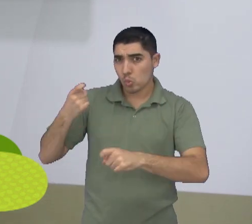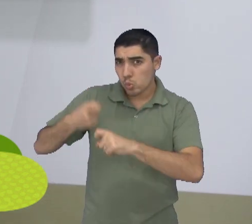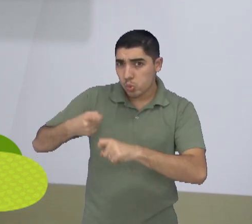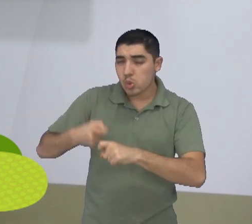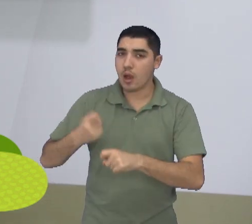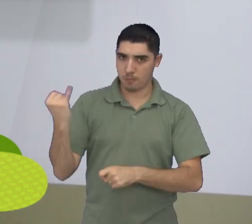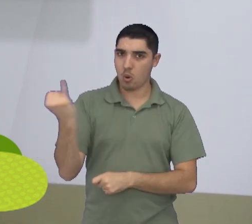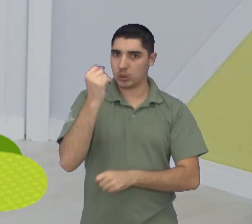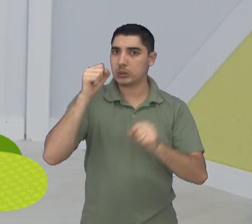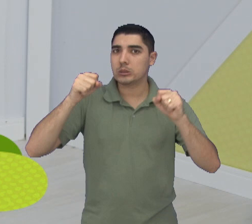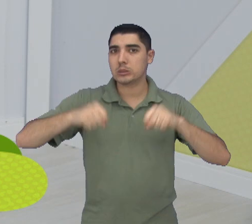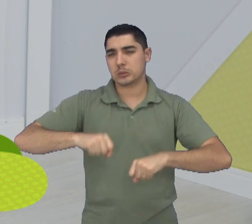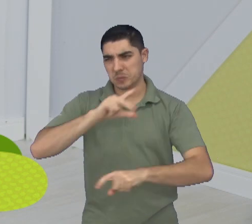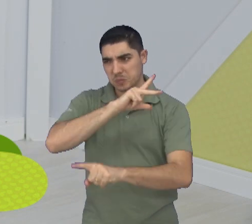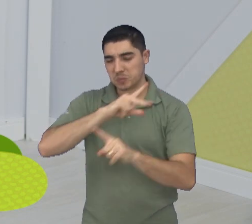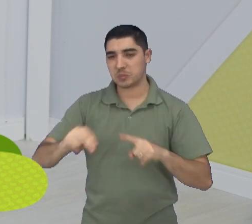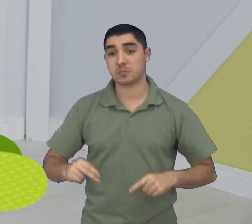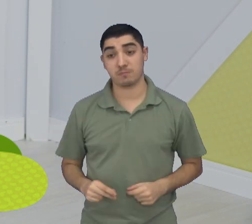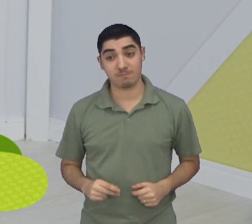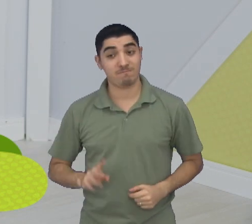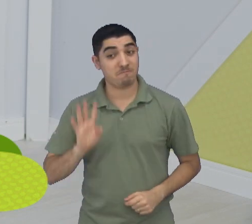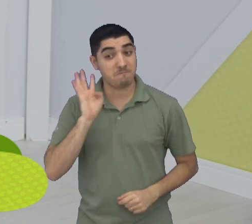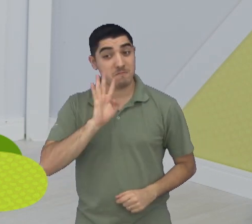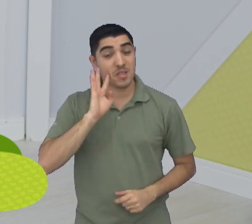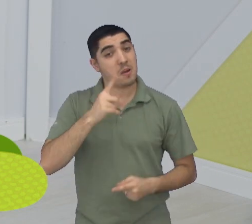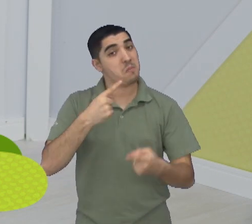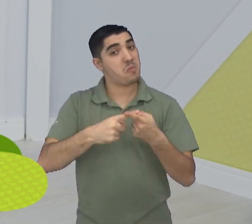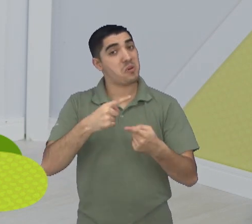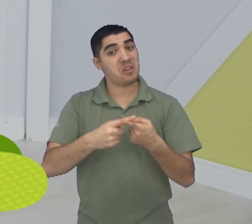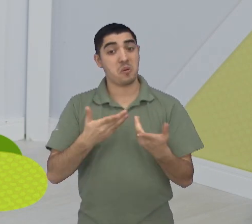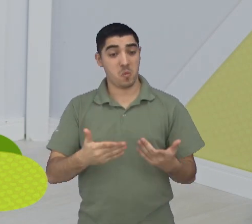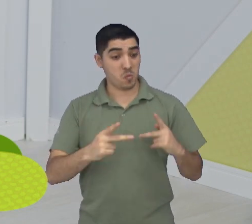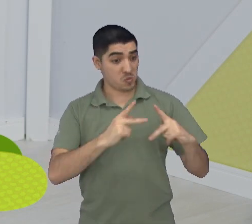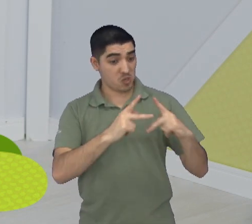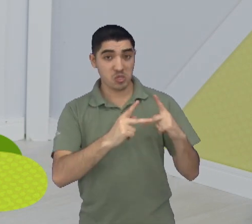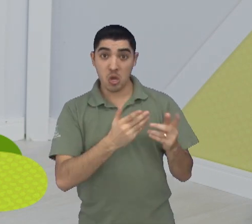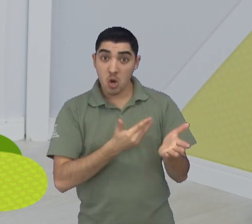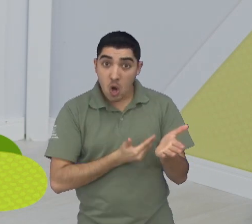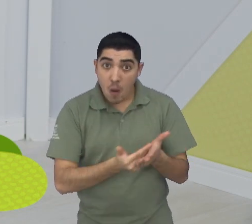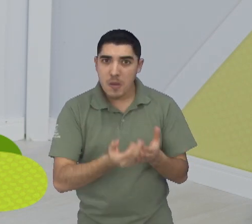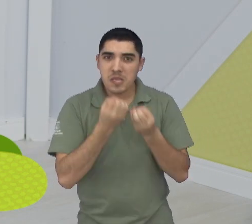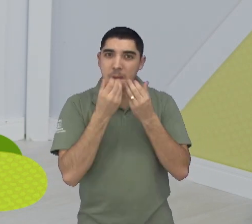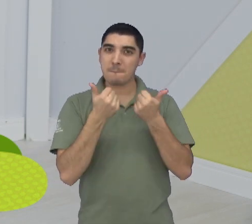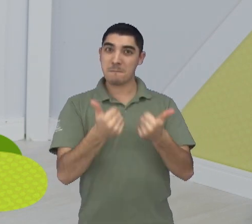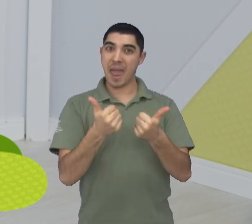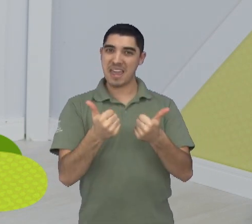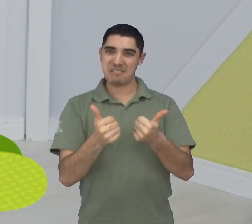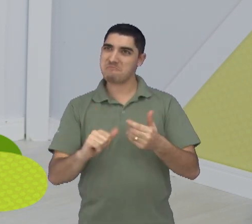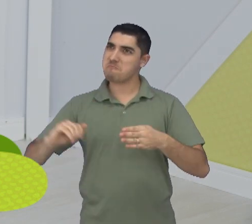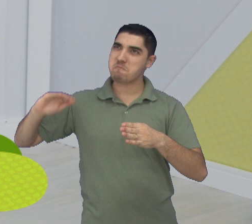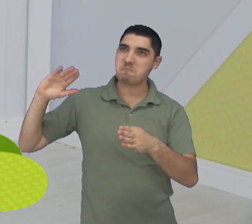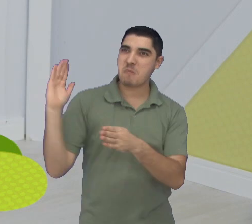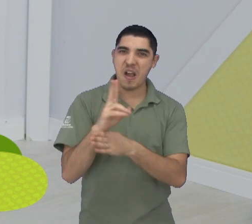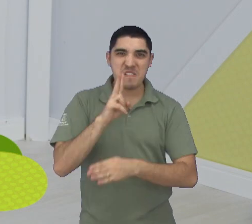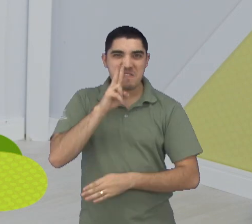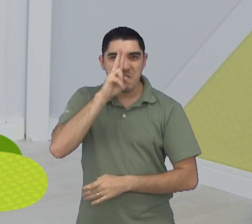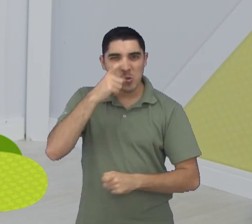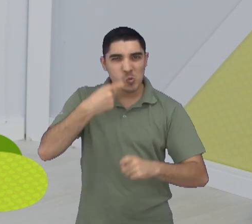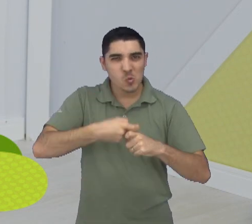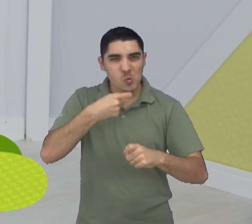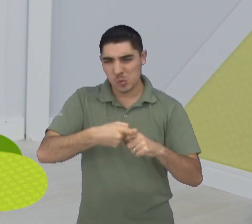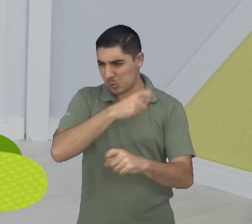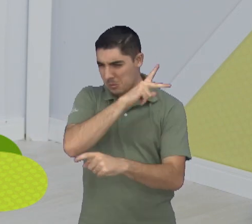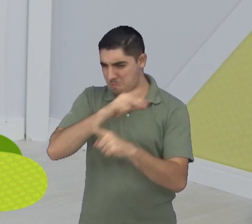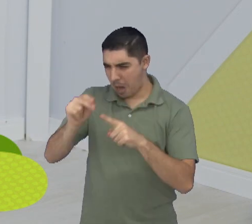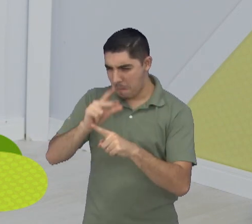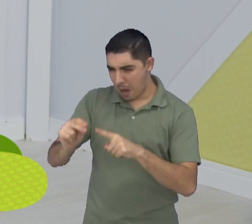ser muito importante, Bruno. Muito bacana, o São José realmente começando com a mão direita aí essa Superliga e atropelando os